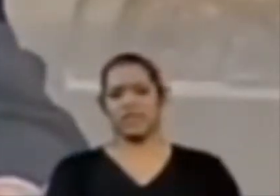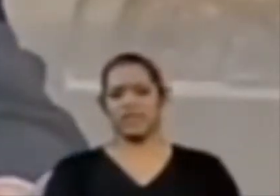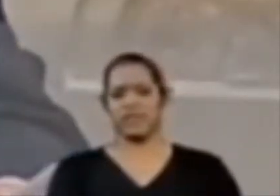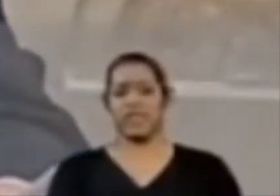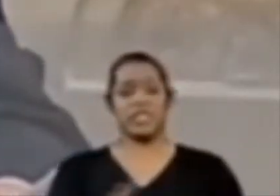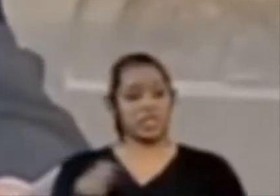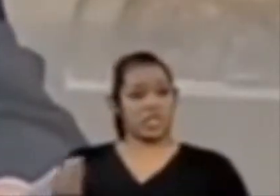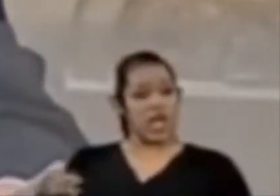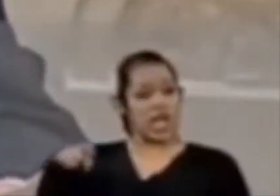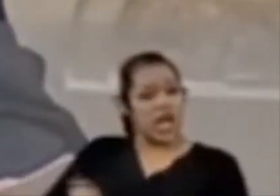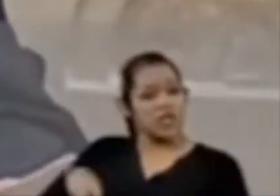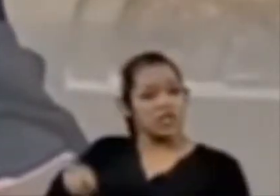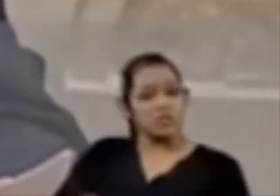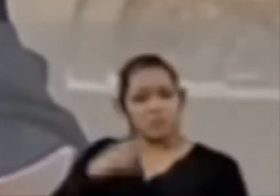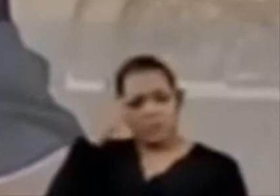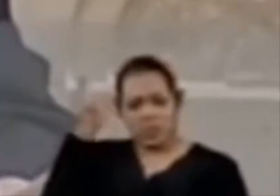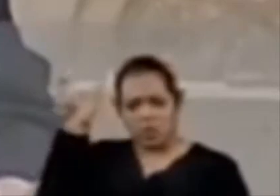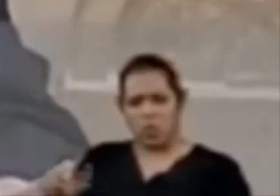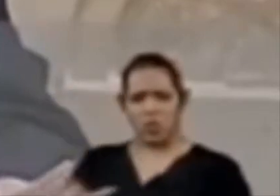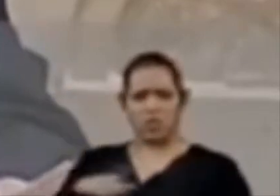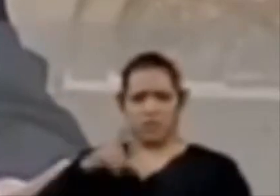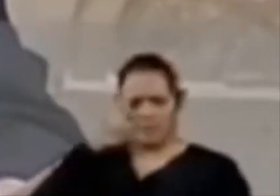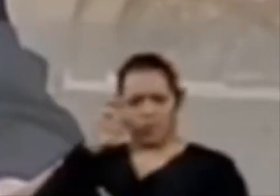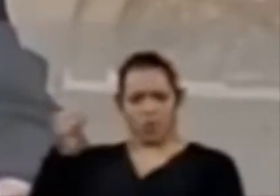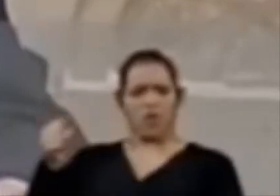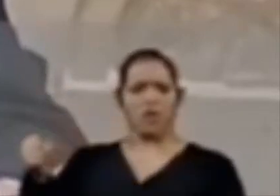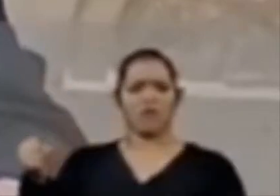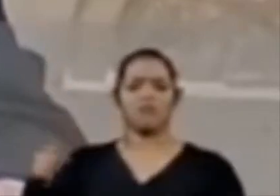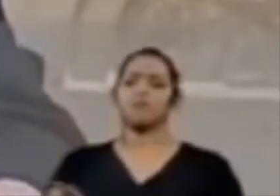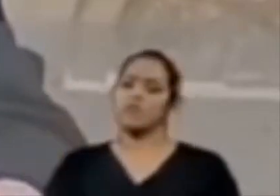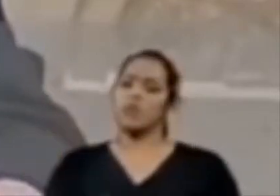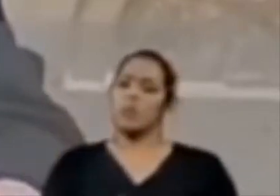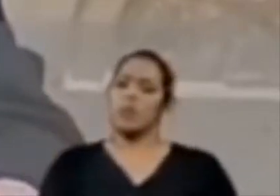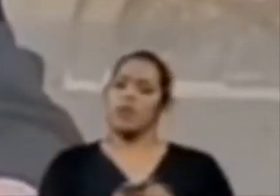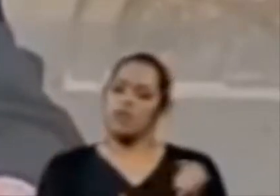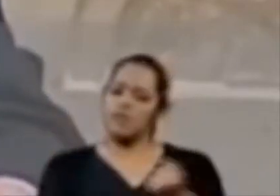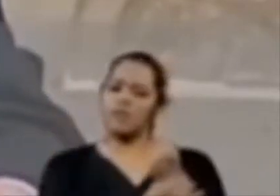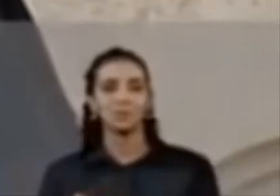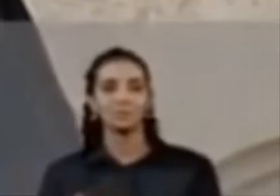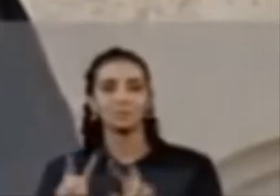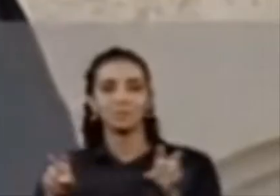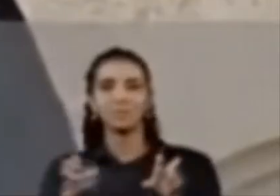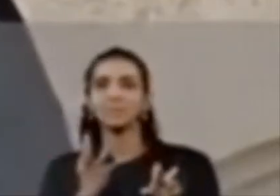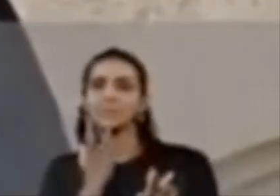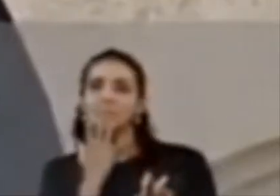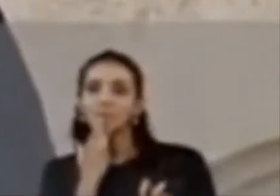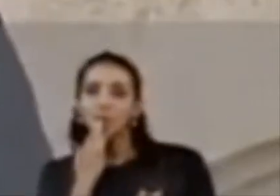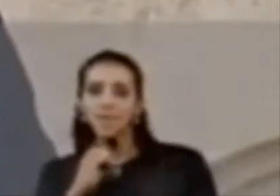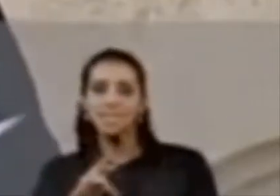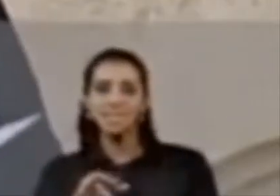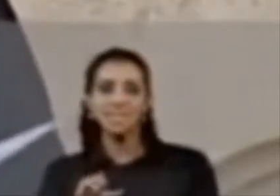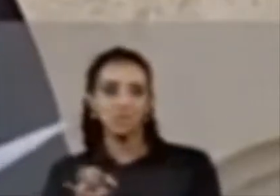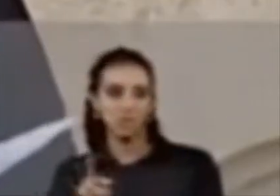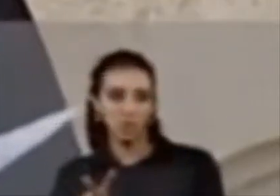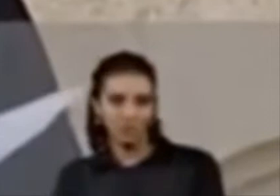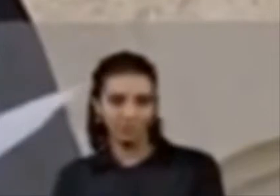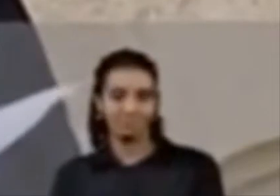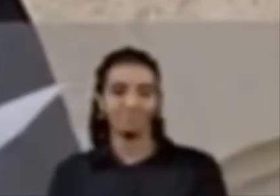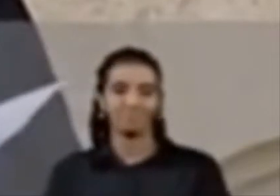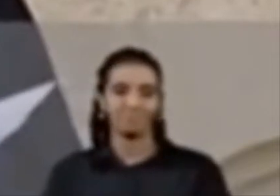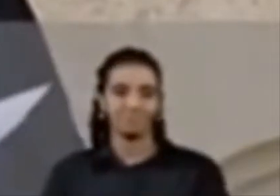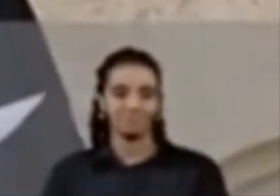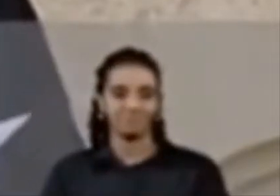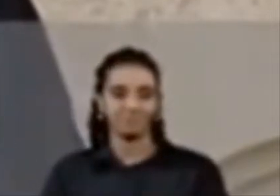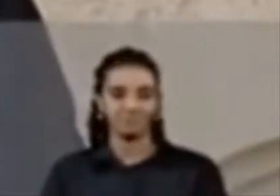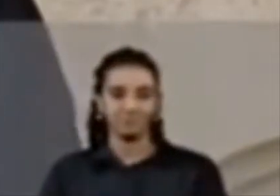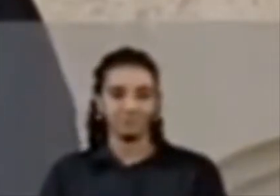infratores poderosos e de defender os direitos dos mais vulneráveis. O novo presidente da Casa foi o último a